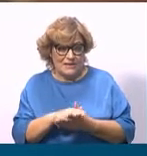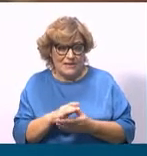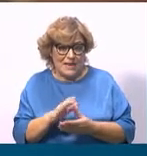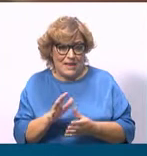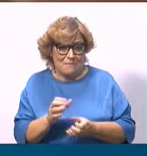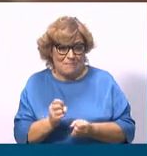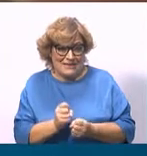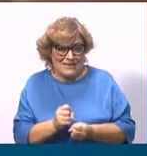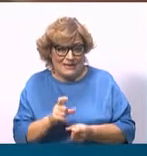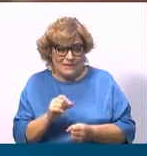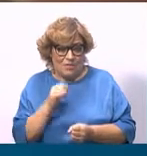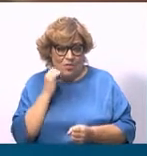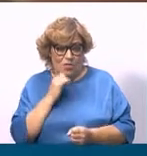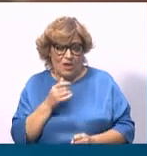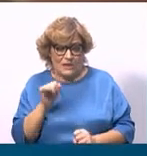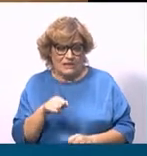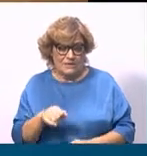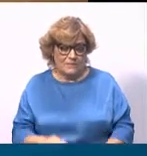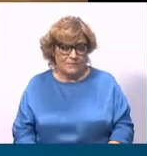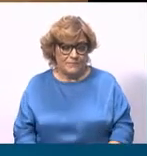já deve doer, não é? É evidente que sim.